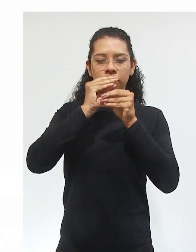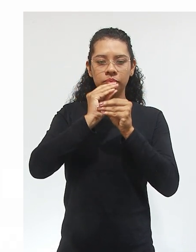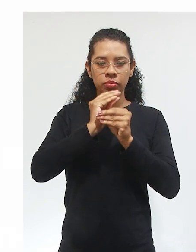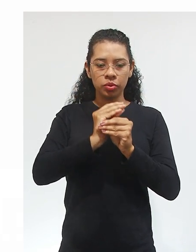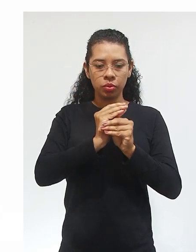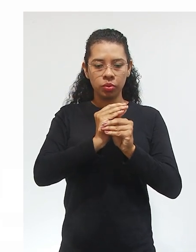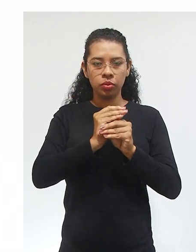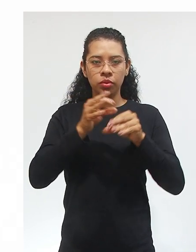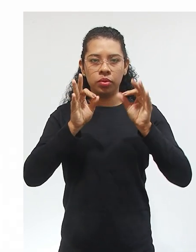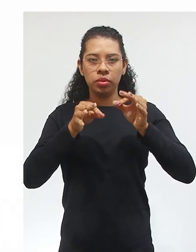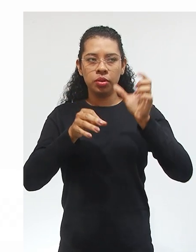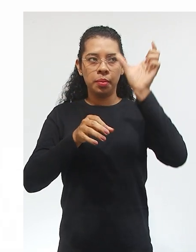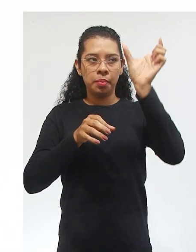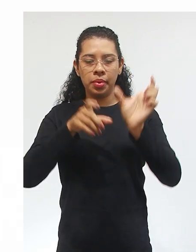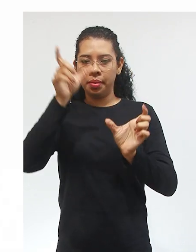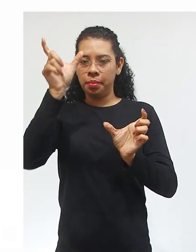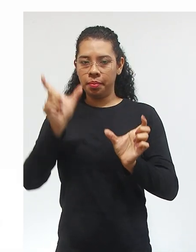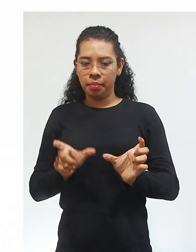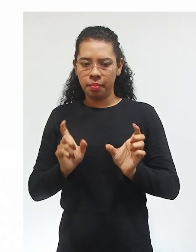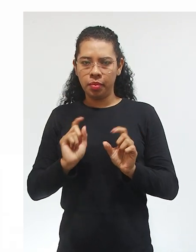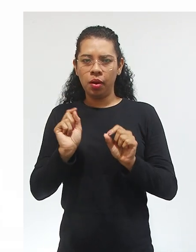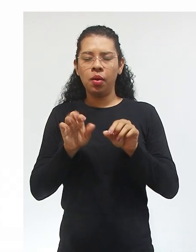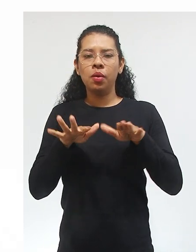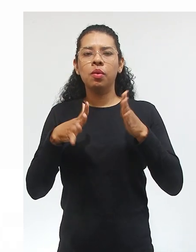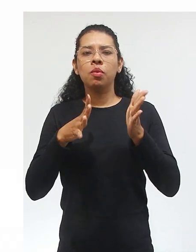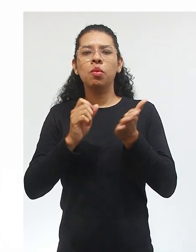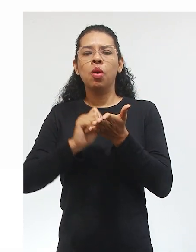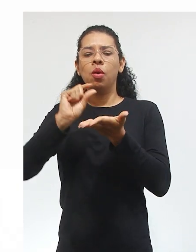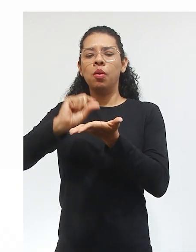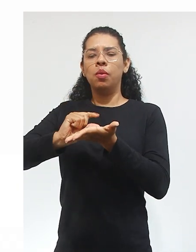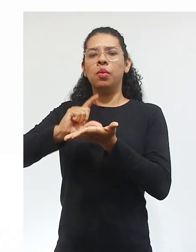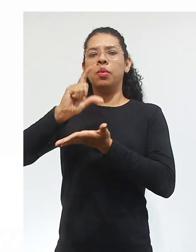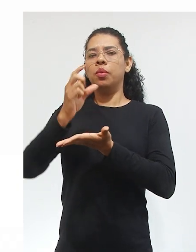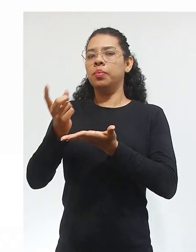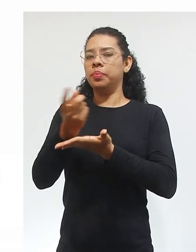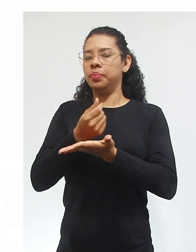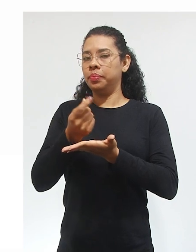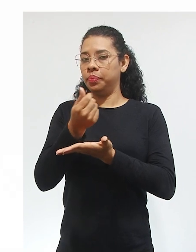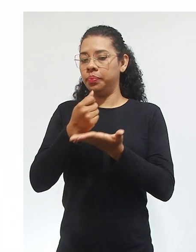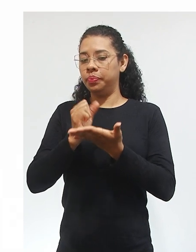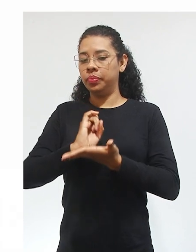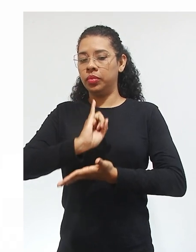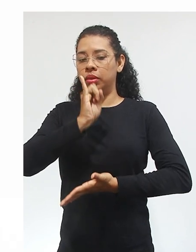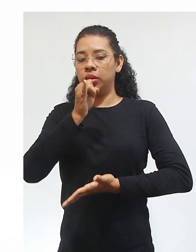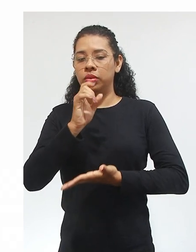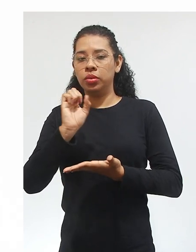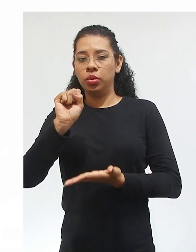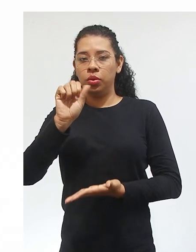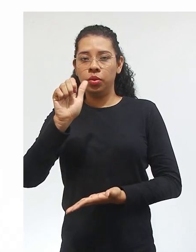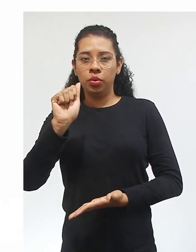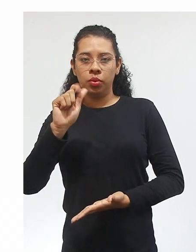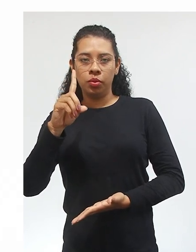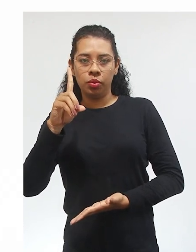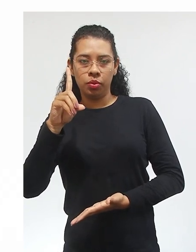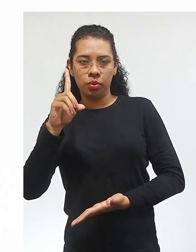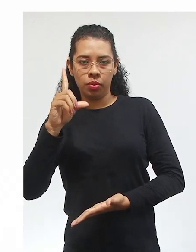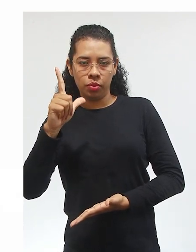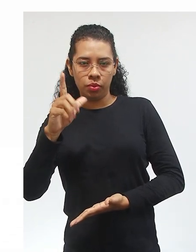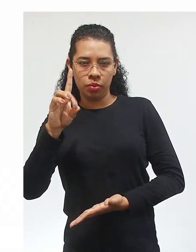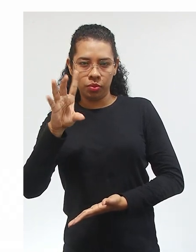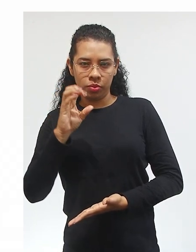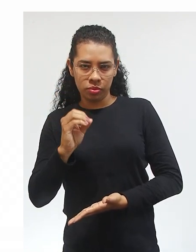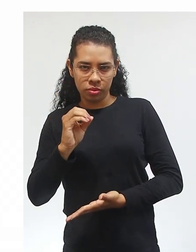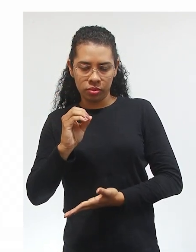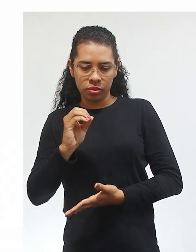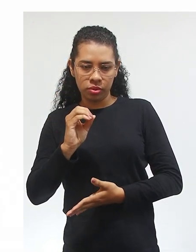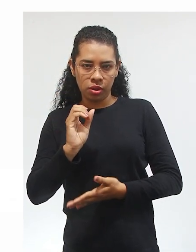aqui, somo aqui e vou saber qual ficou o valor maior. Se o saldo estiver desse lado, a gente vai dizer que o